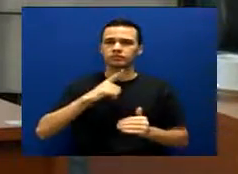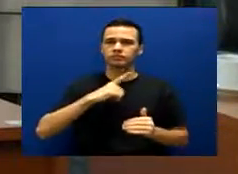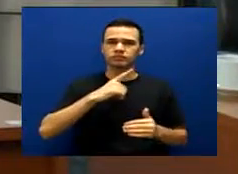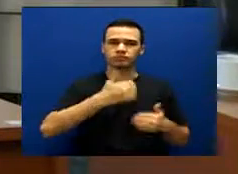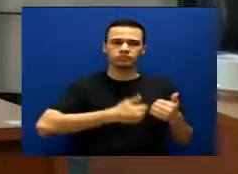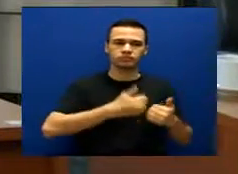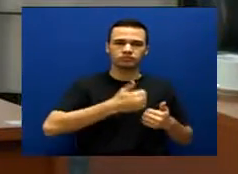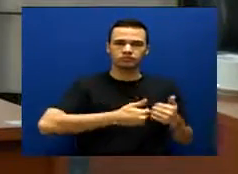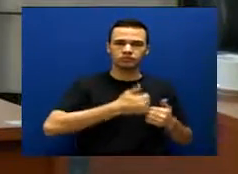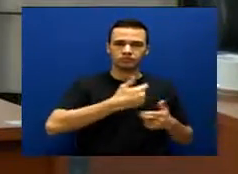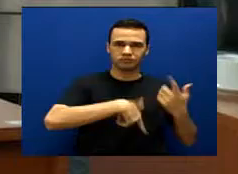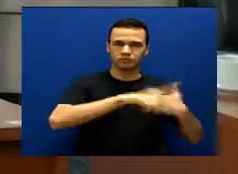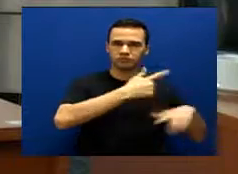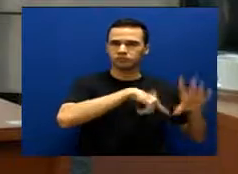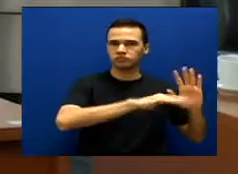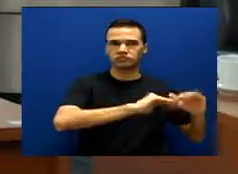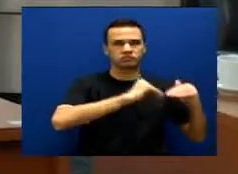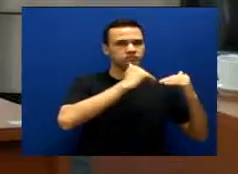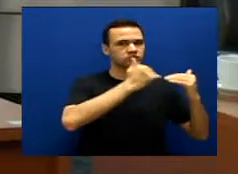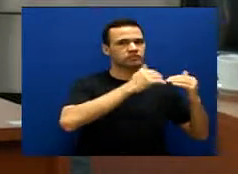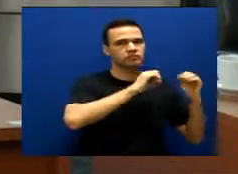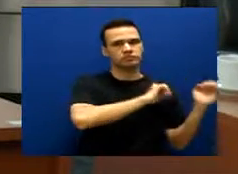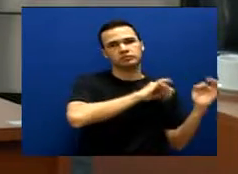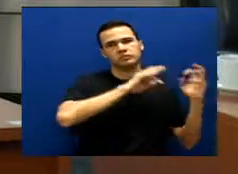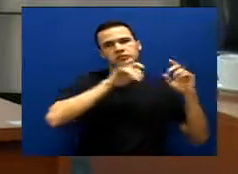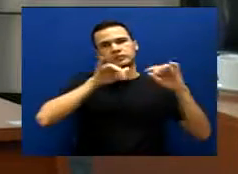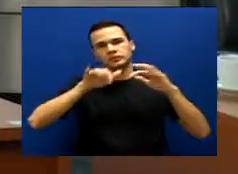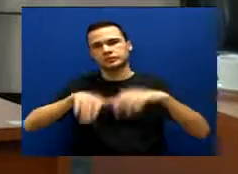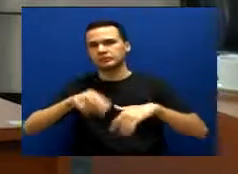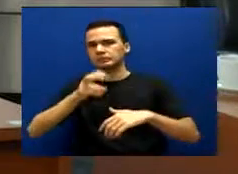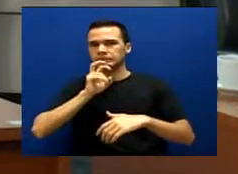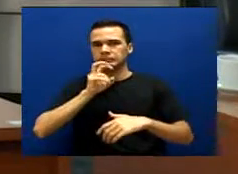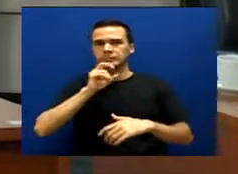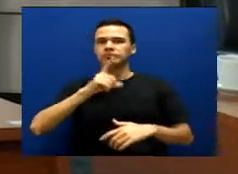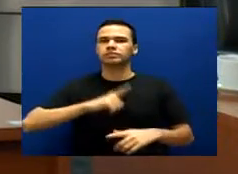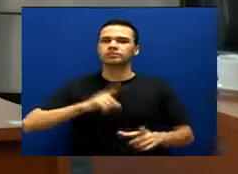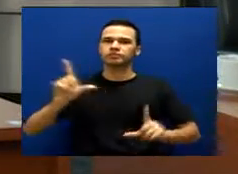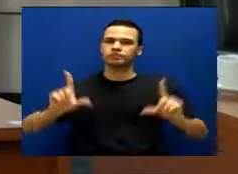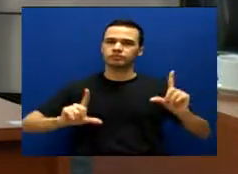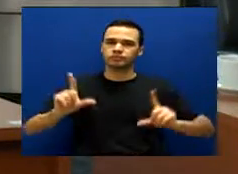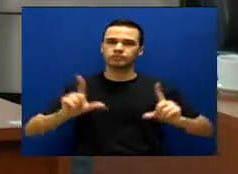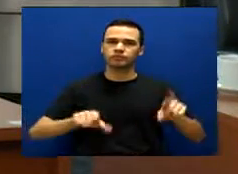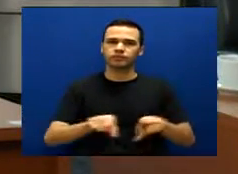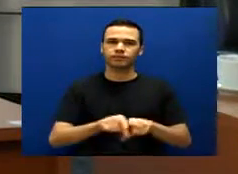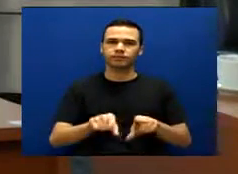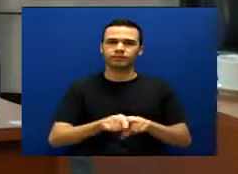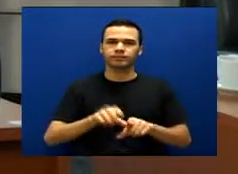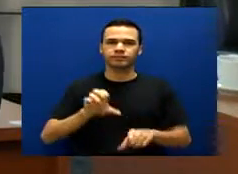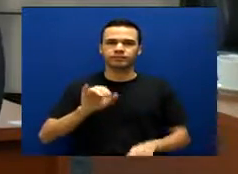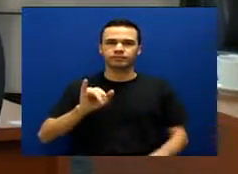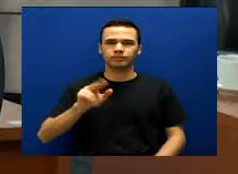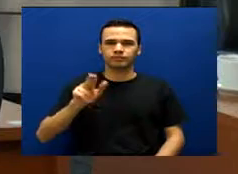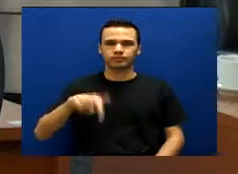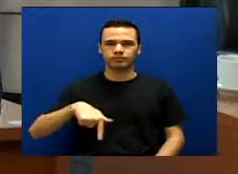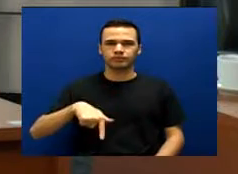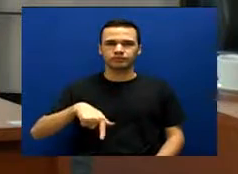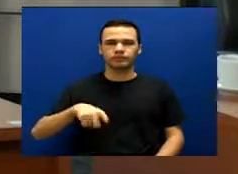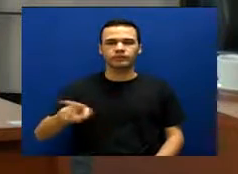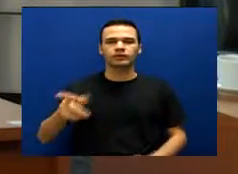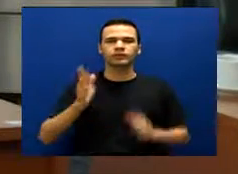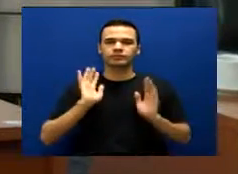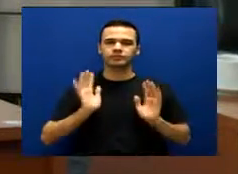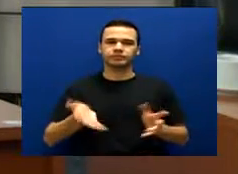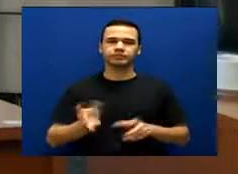times da nossa cidade. Será televisionado e o SIC há muito tempo